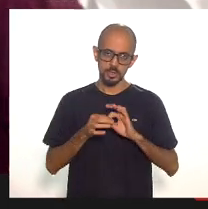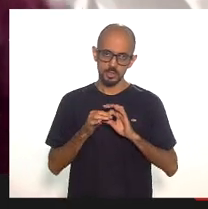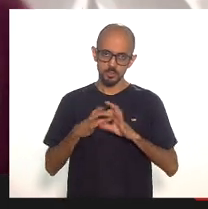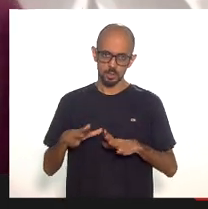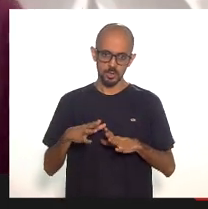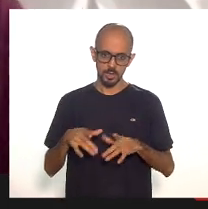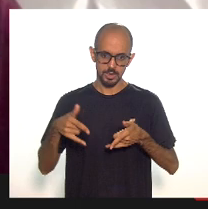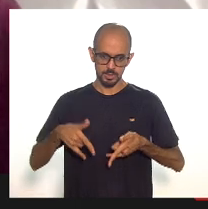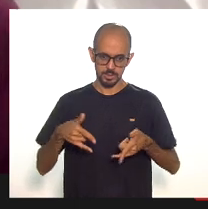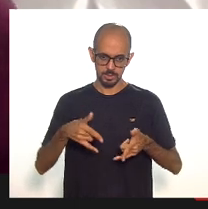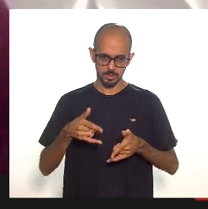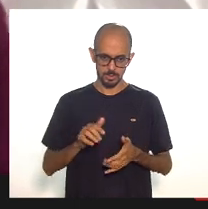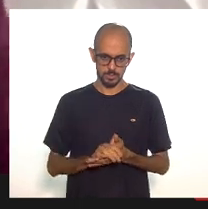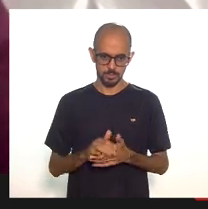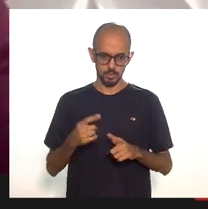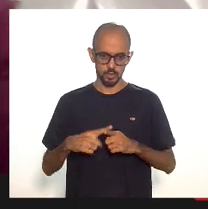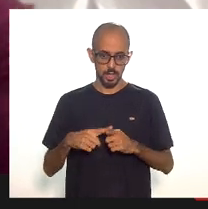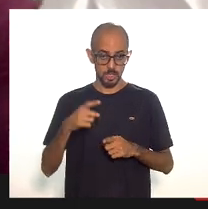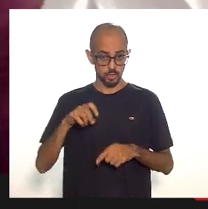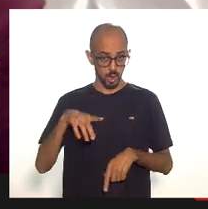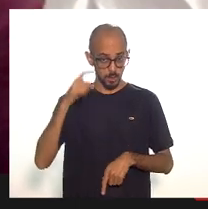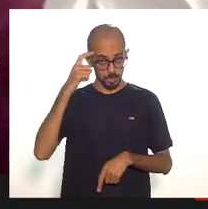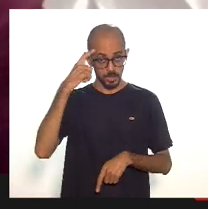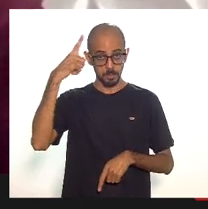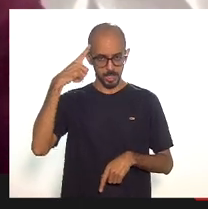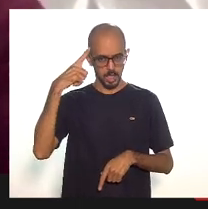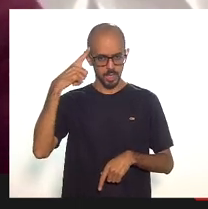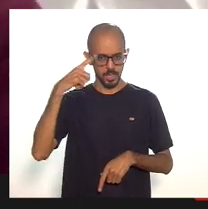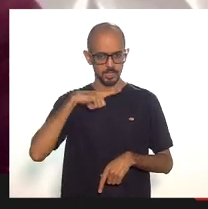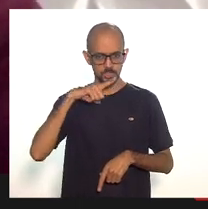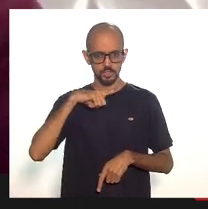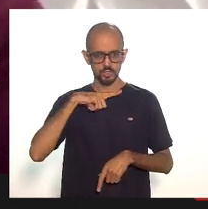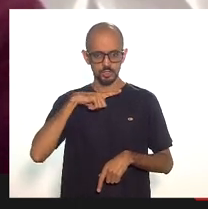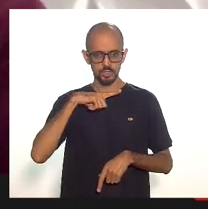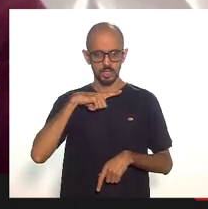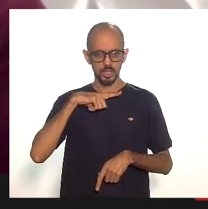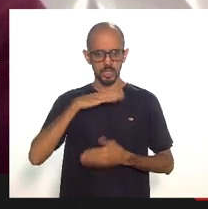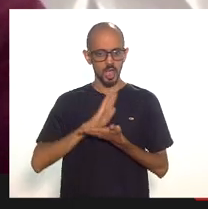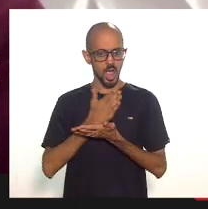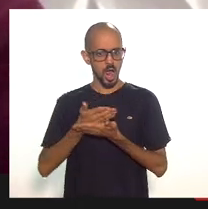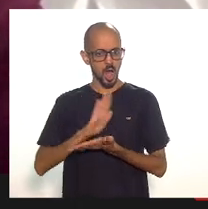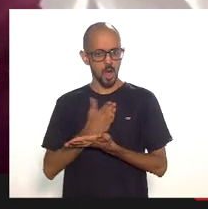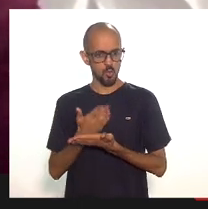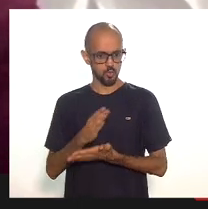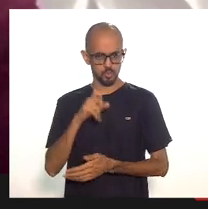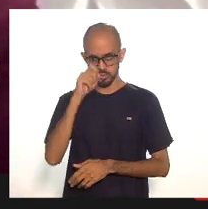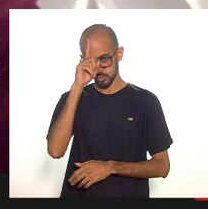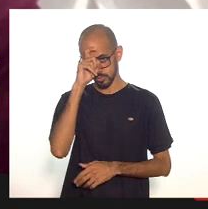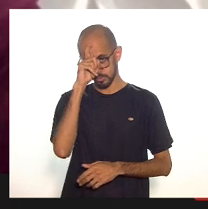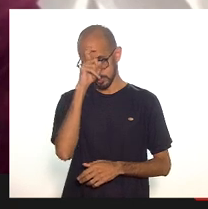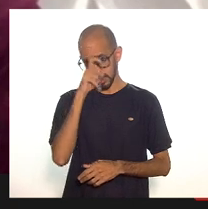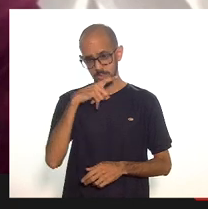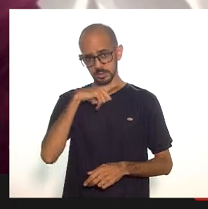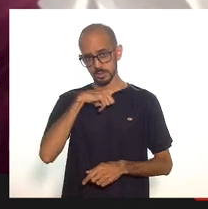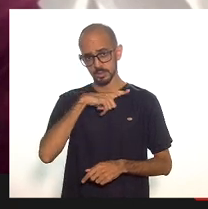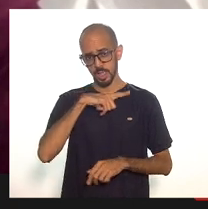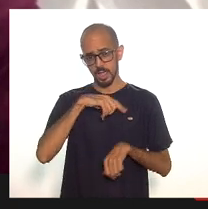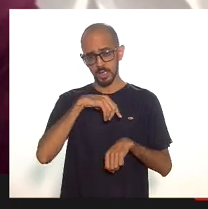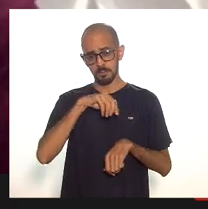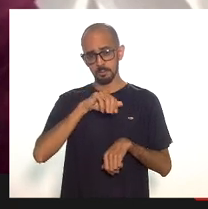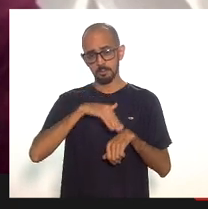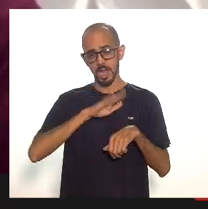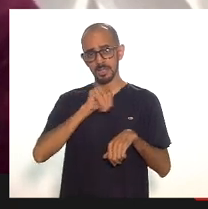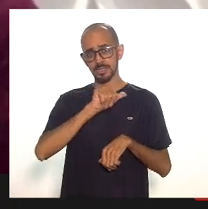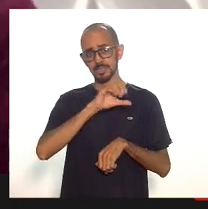leitos? Só para se ter uma ideia, nós temos aí alguns hospitais com mais de 100